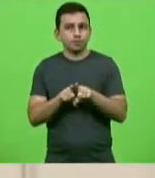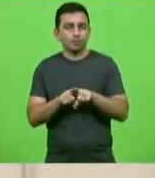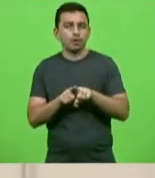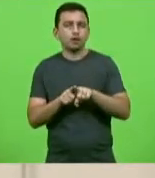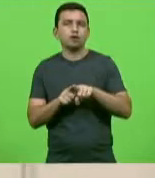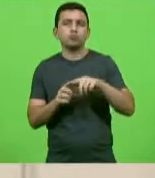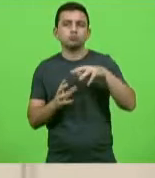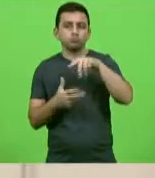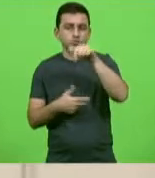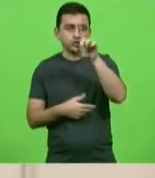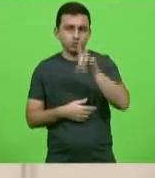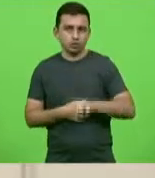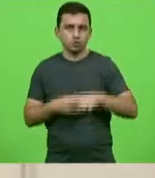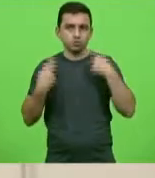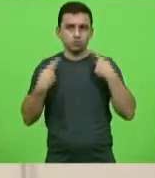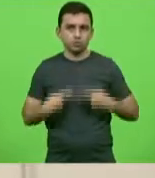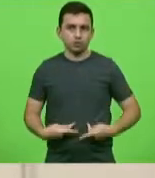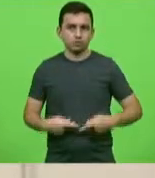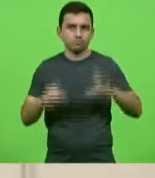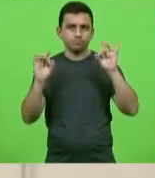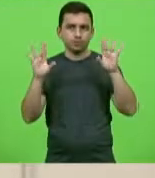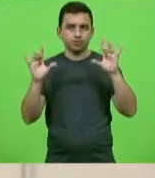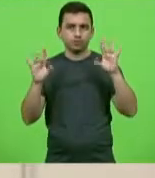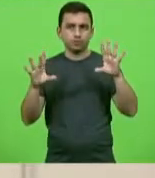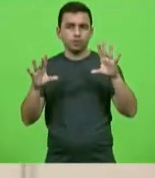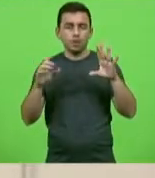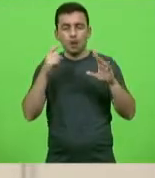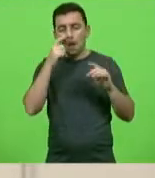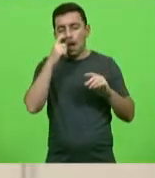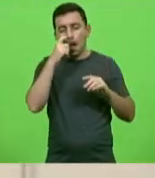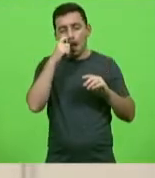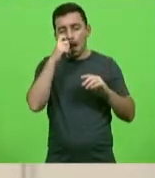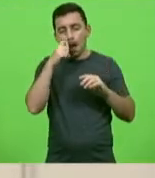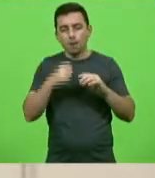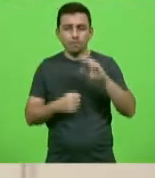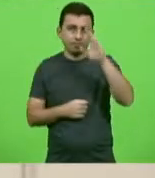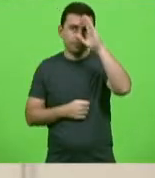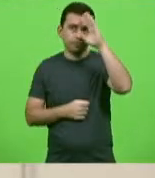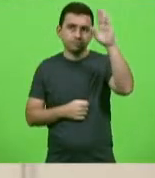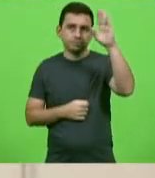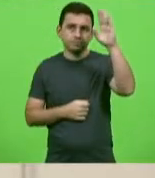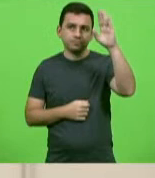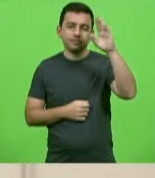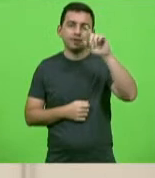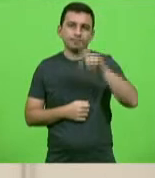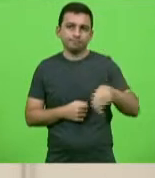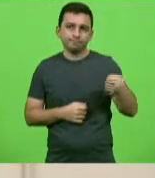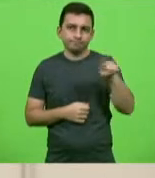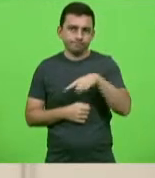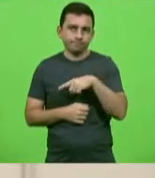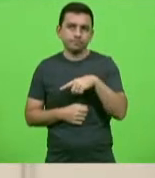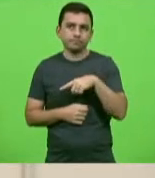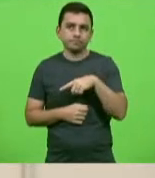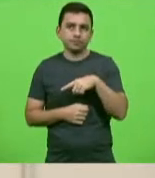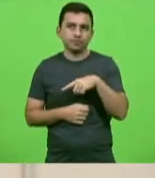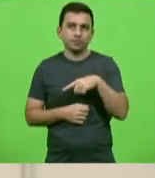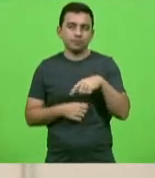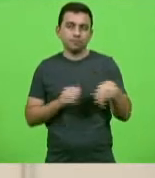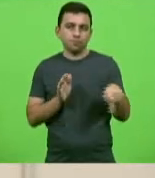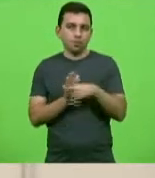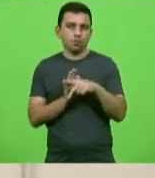de direitos humanos, em especial o princípio da vedação à